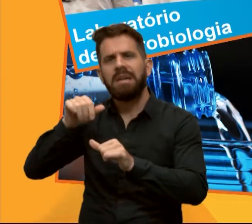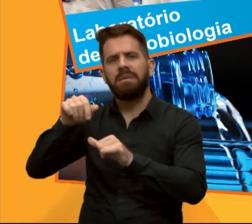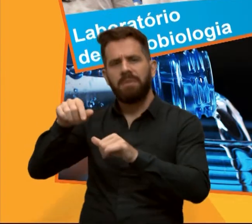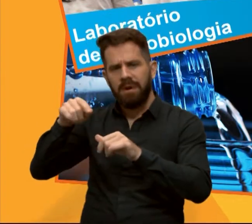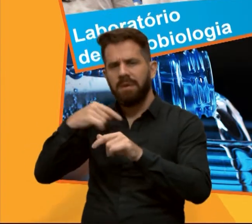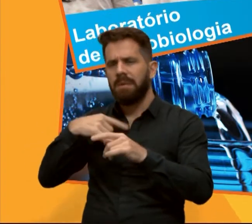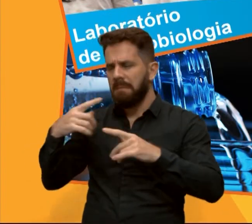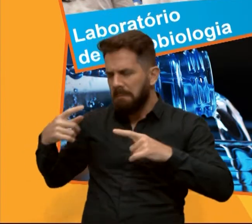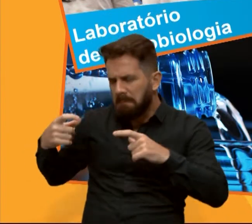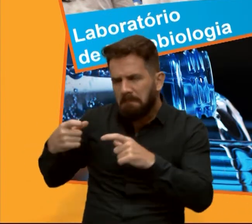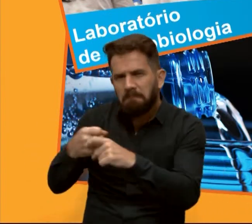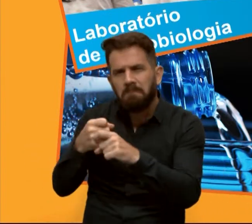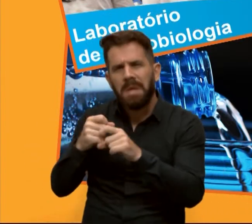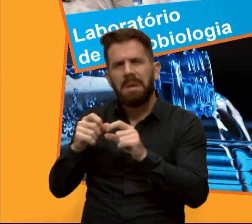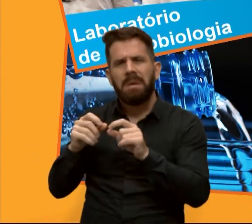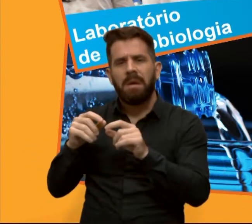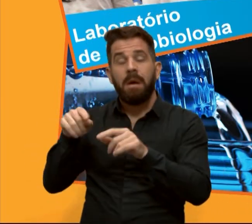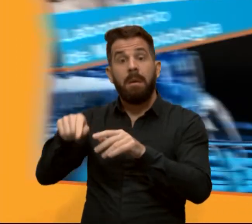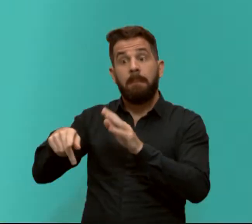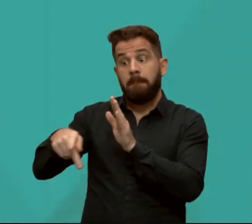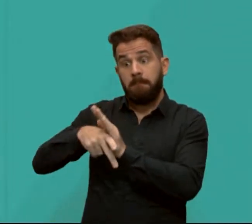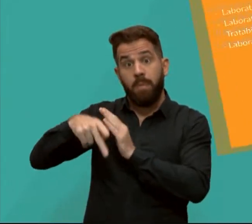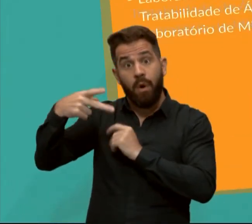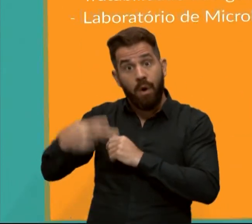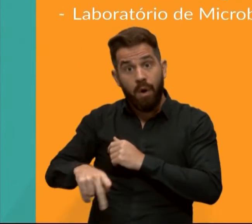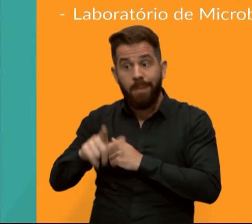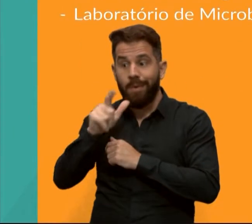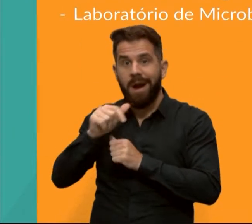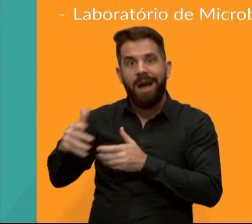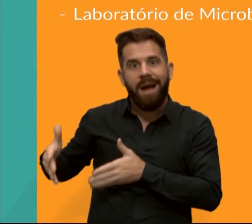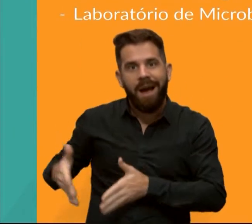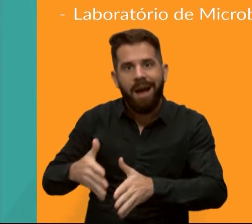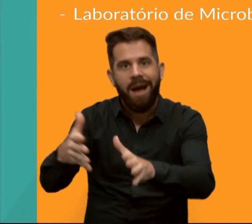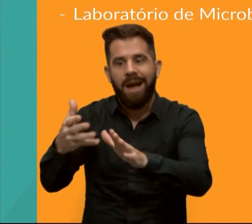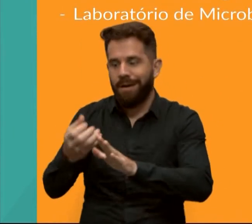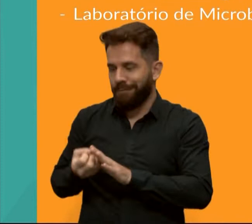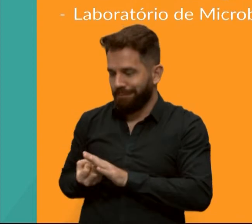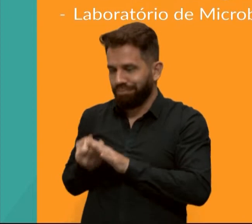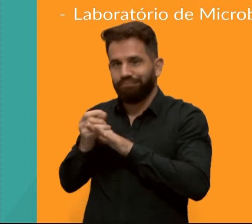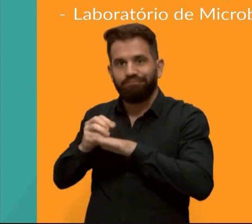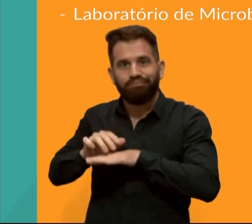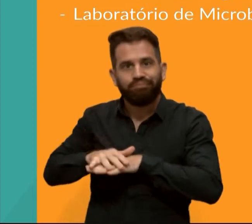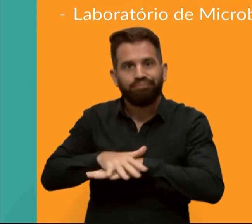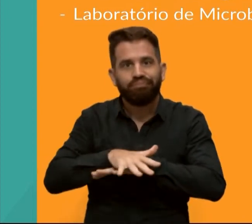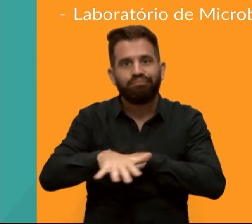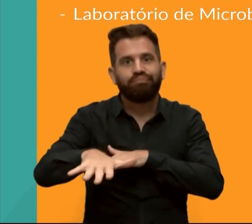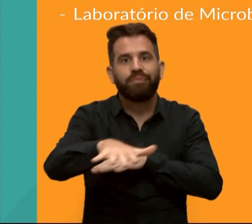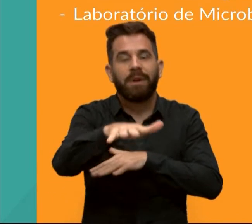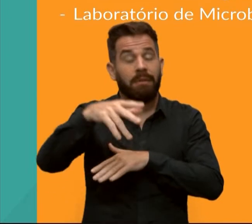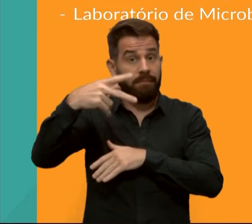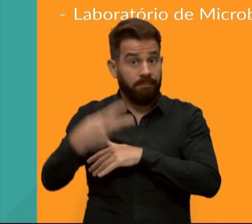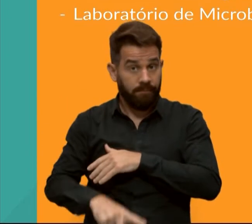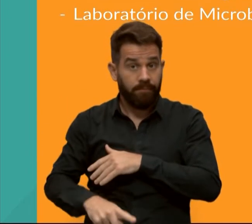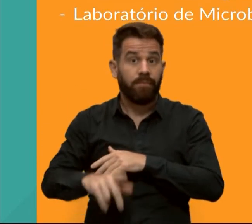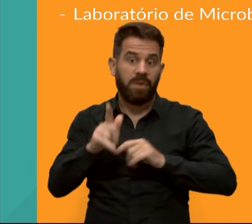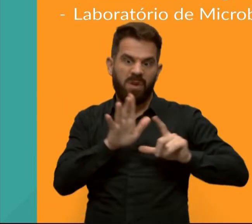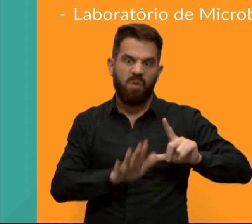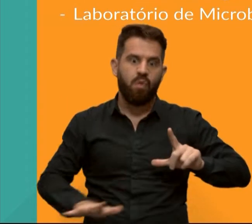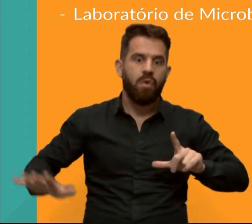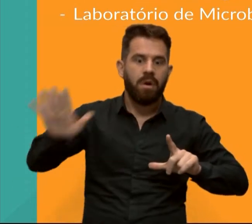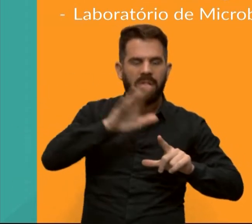mananciais e de abastecimento da população. A estrutura conta com 3 laboratórios bem equipados.